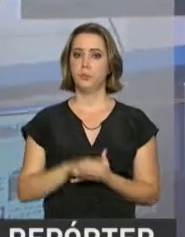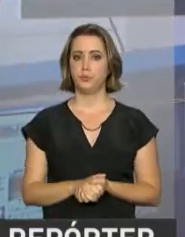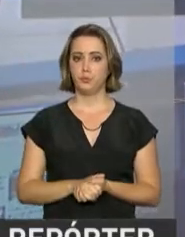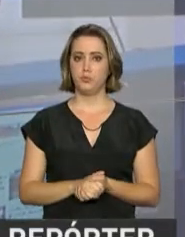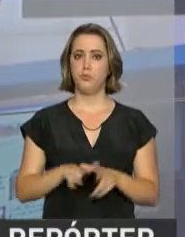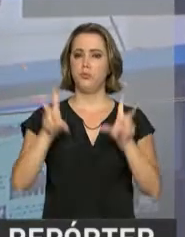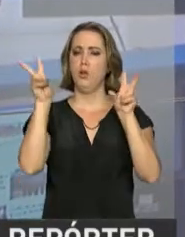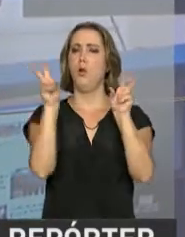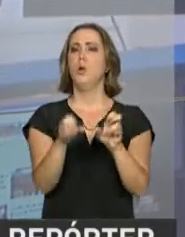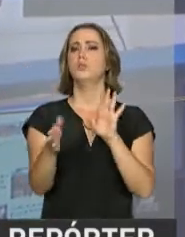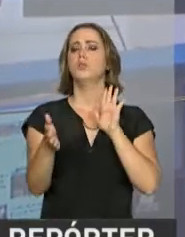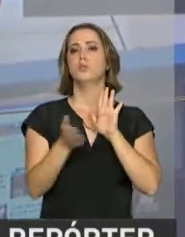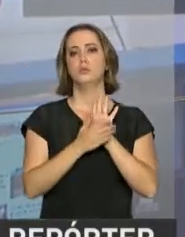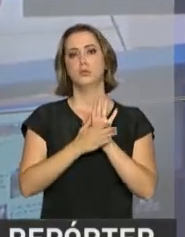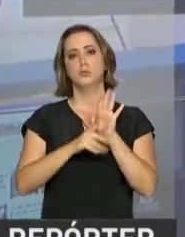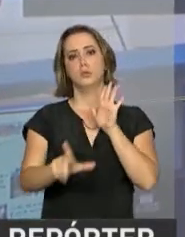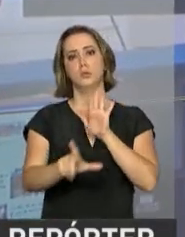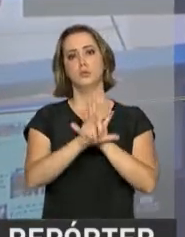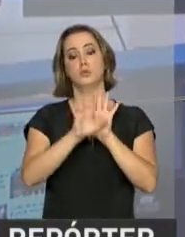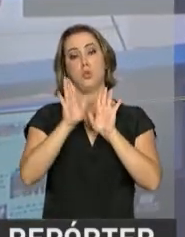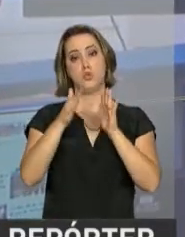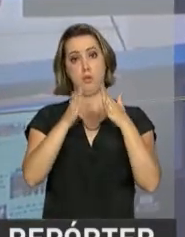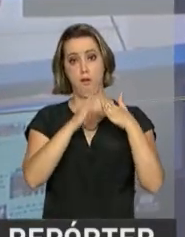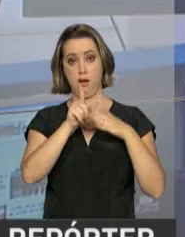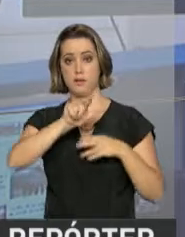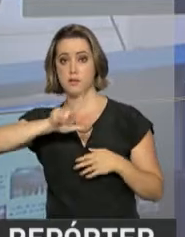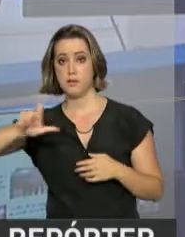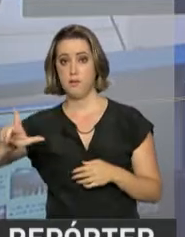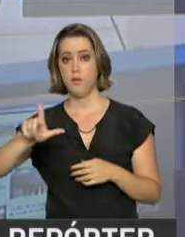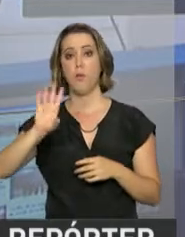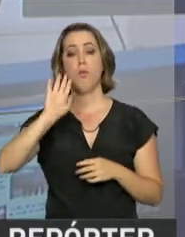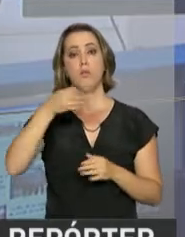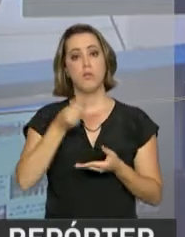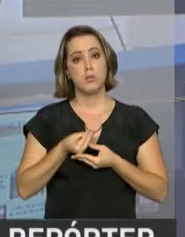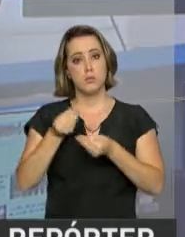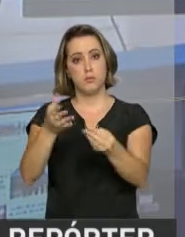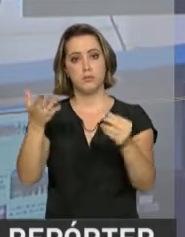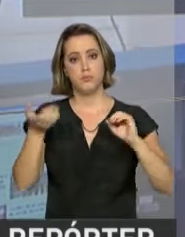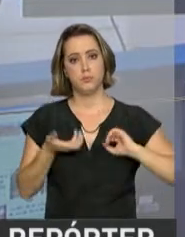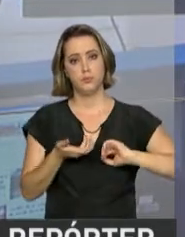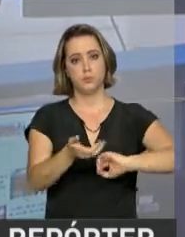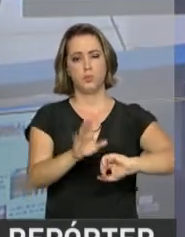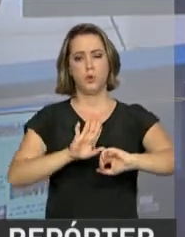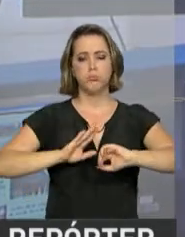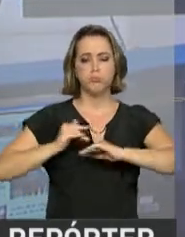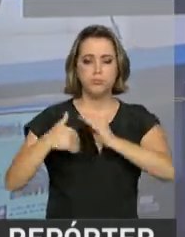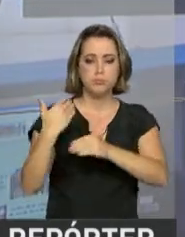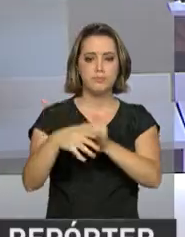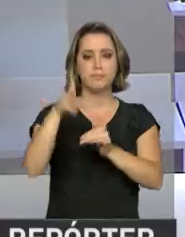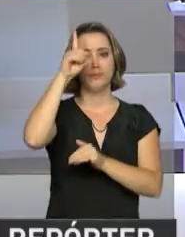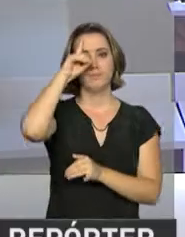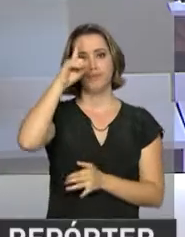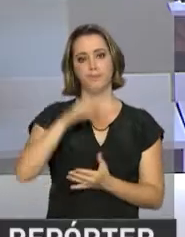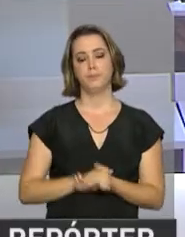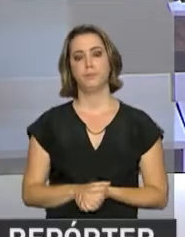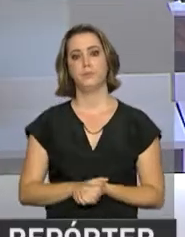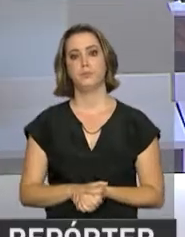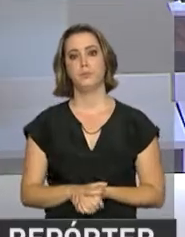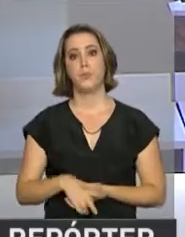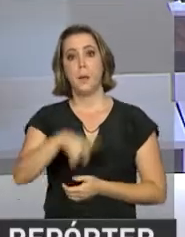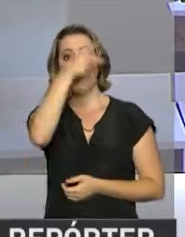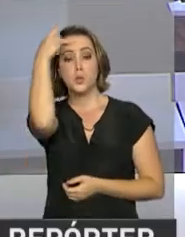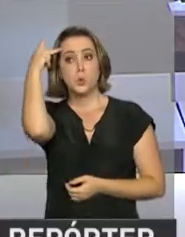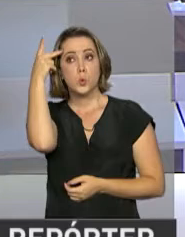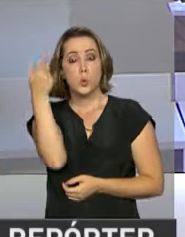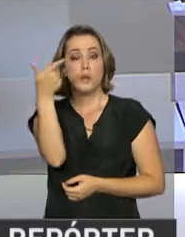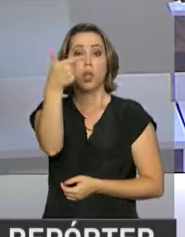O texto do projeto de lei está na Casa Civil e deve ser enviado ao Congresso Nacional nos próximos dias. Quem está fora